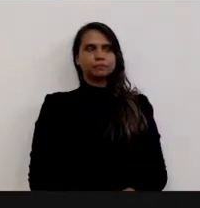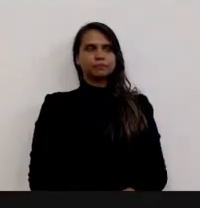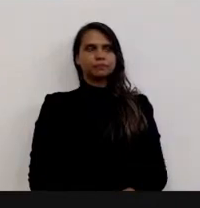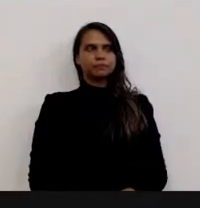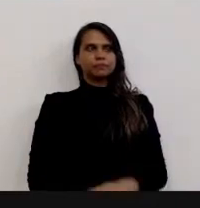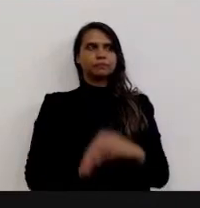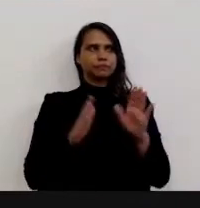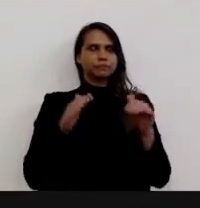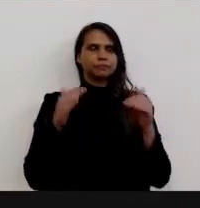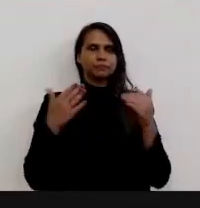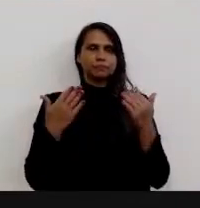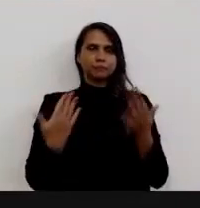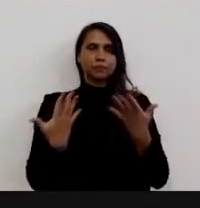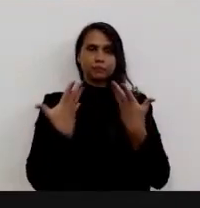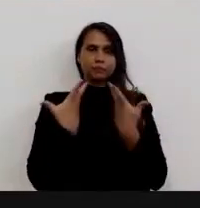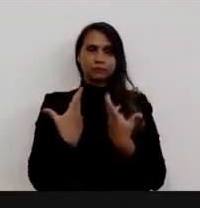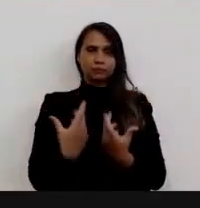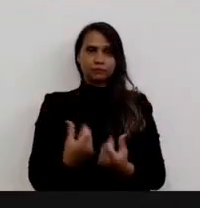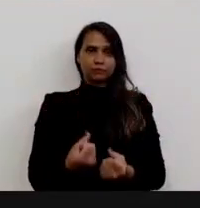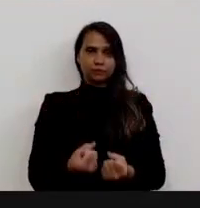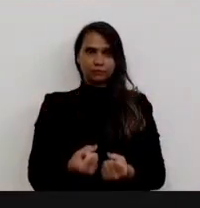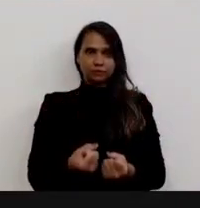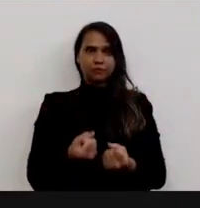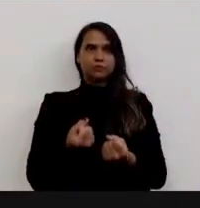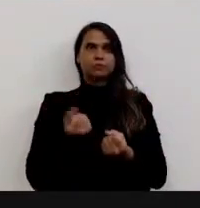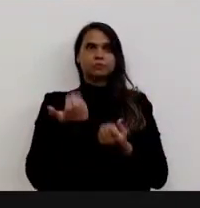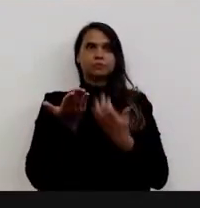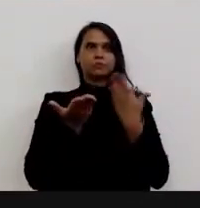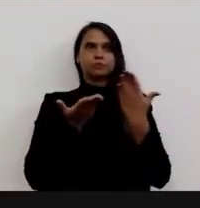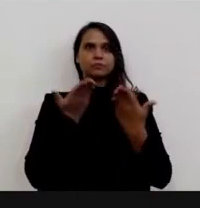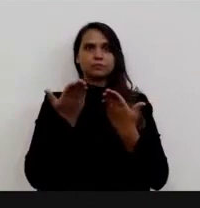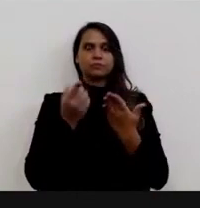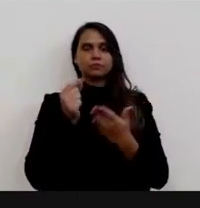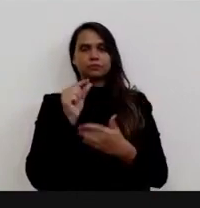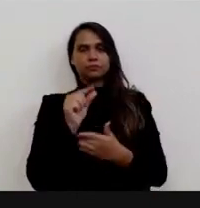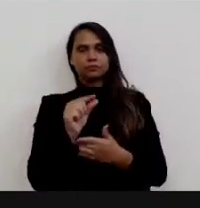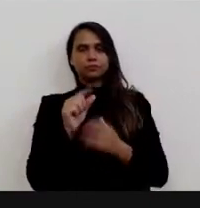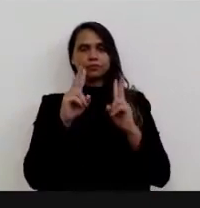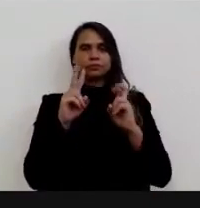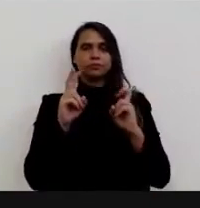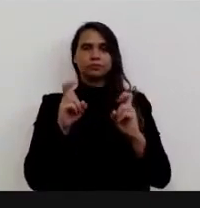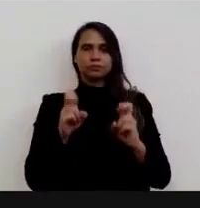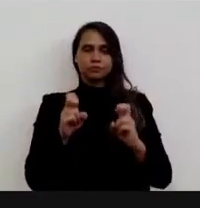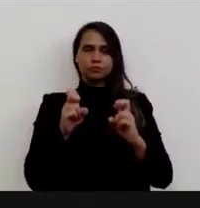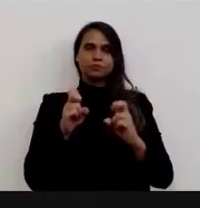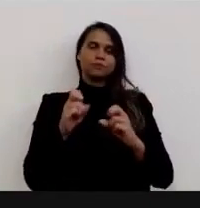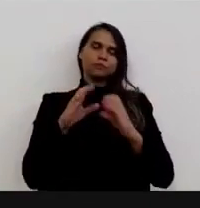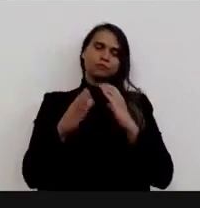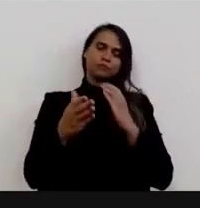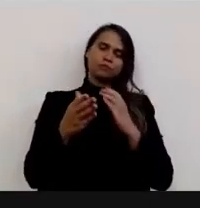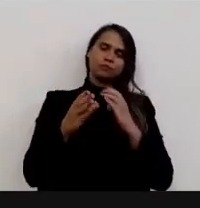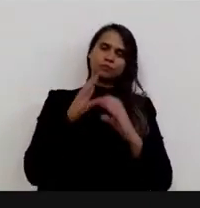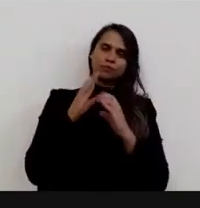Então, pessoal, vamos tratar um pouquinho da automação de processos web na Câmara dos Deputados.